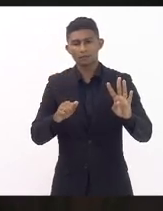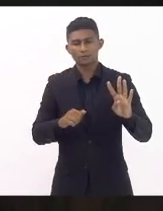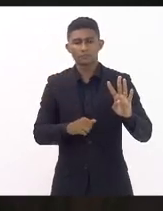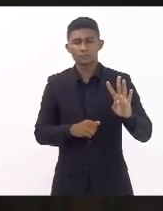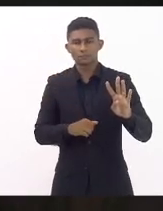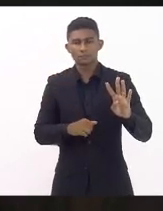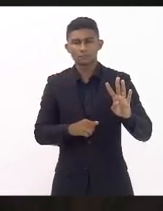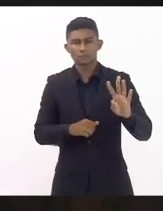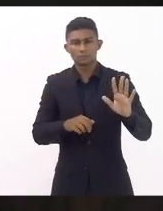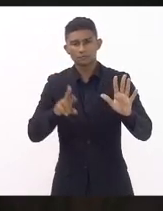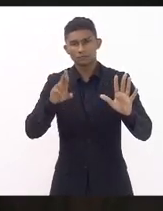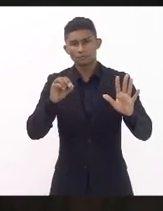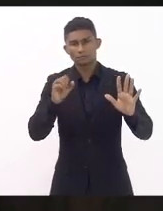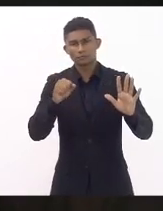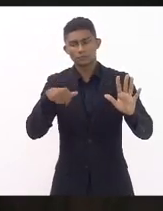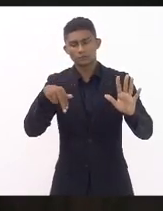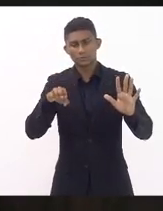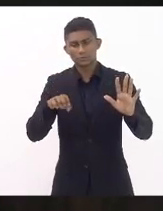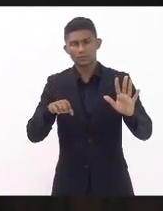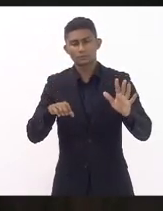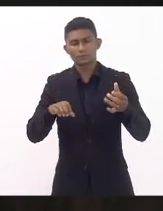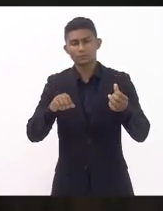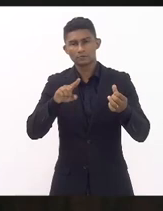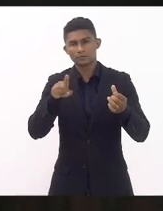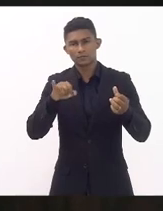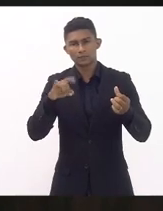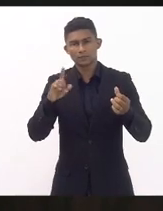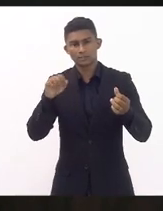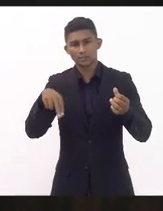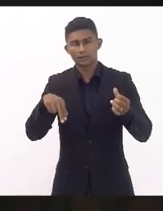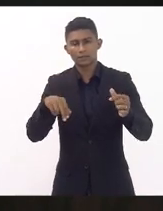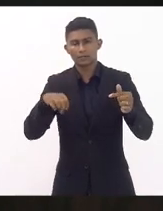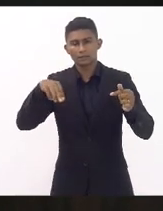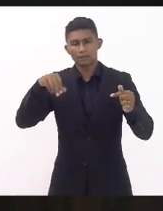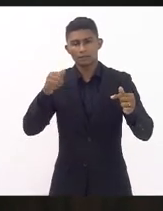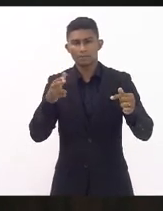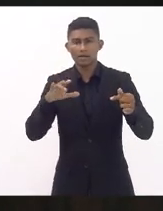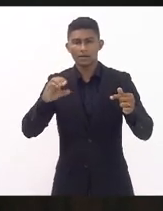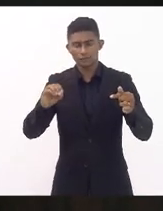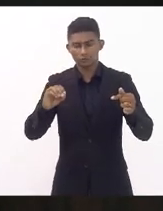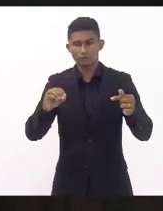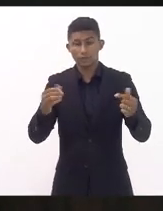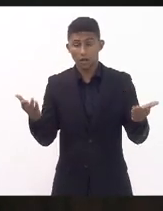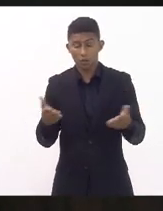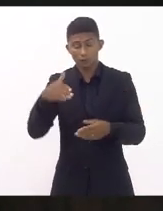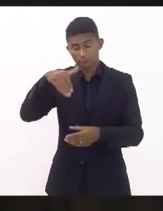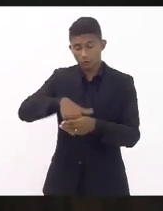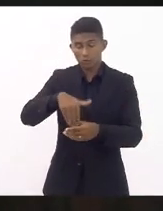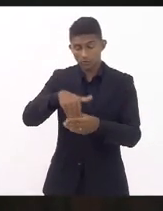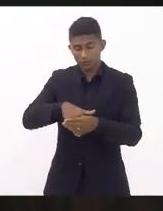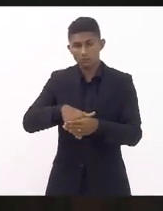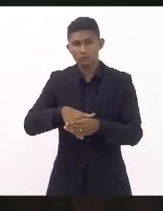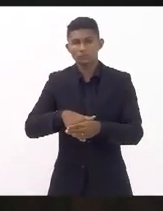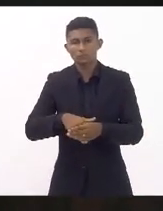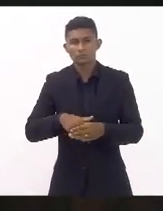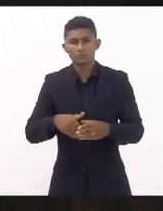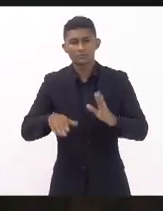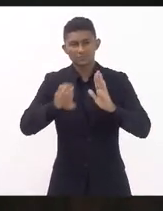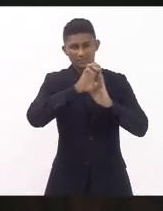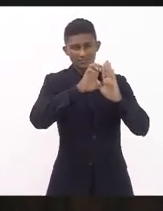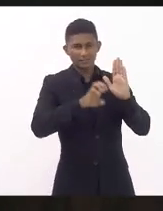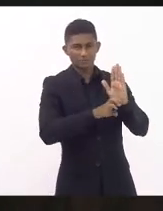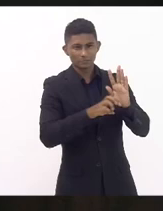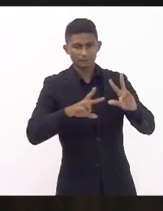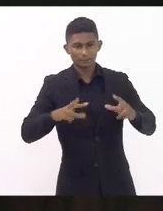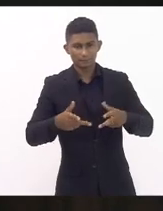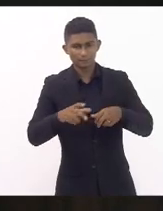Marta Rocha, Rosane Félix, Zeidan e Márcio Canela. Em votação, parecer da emenda da Comissão de Constituição e